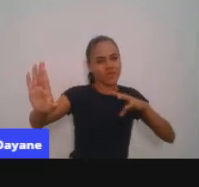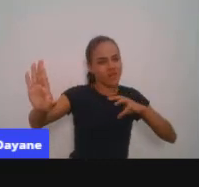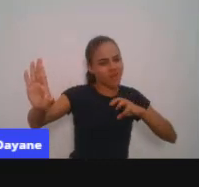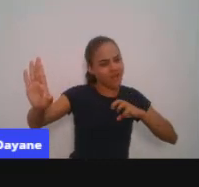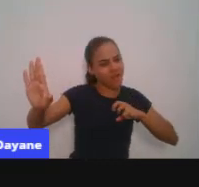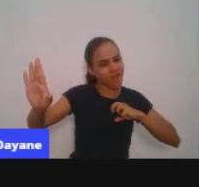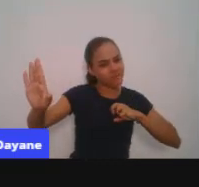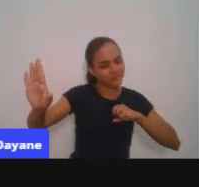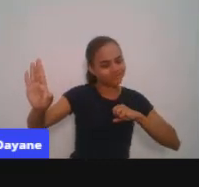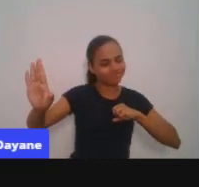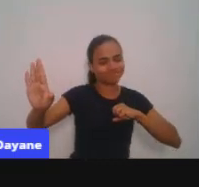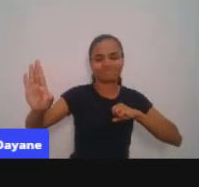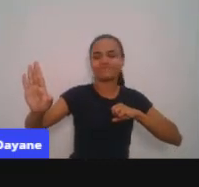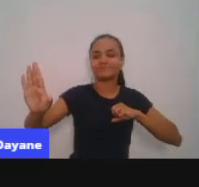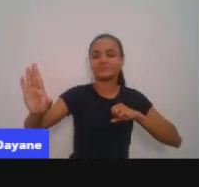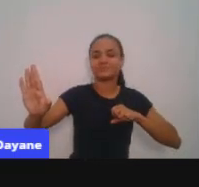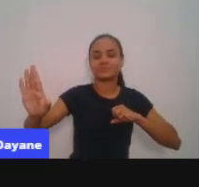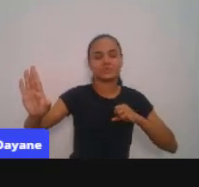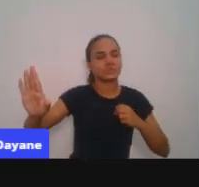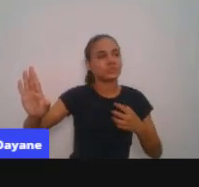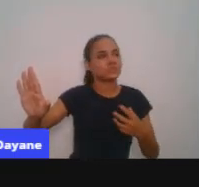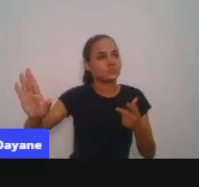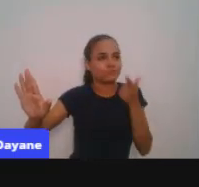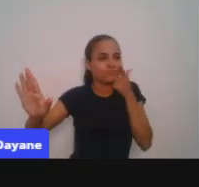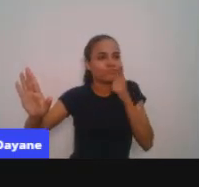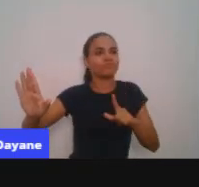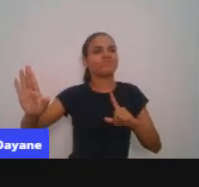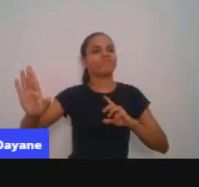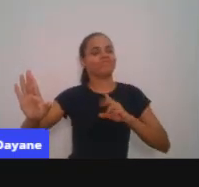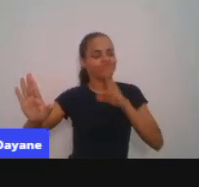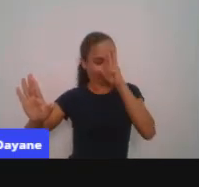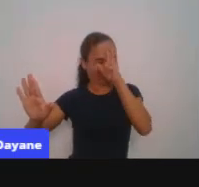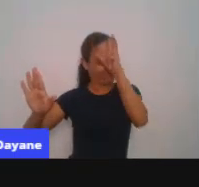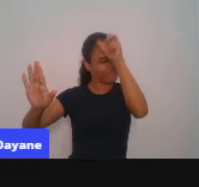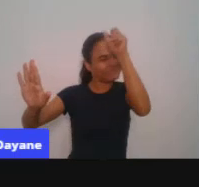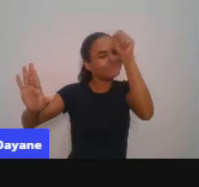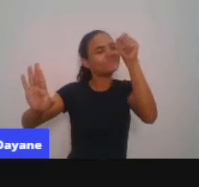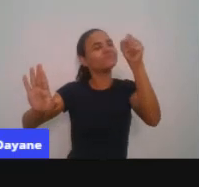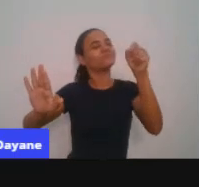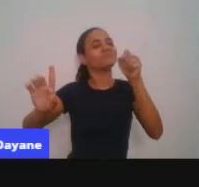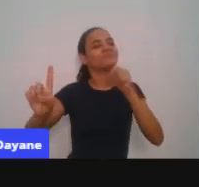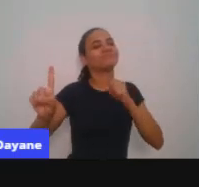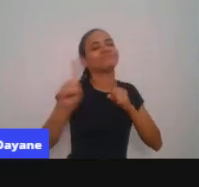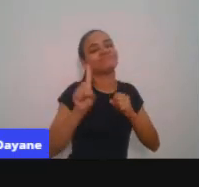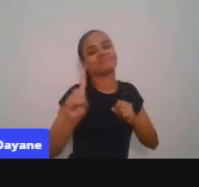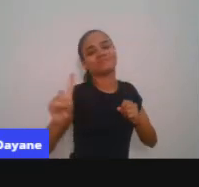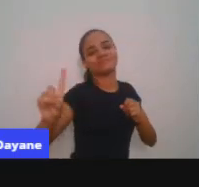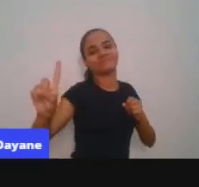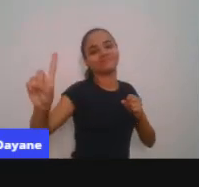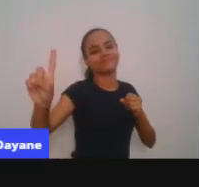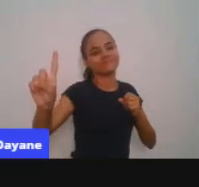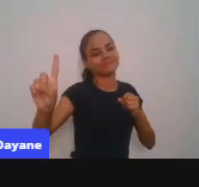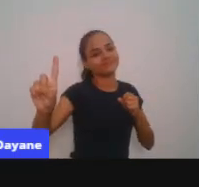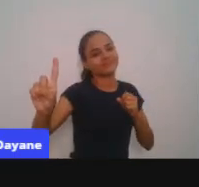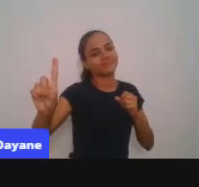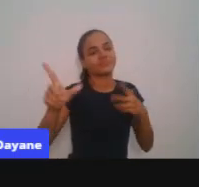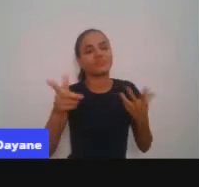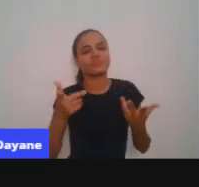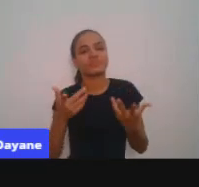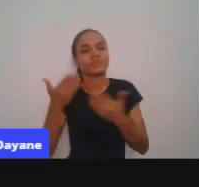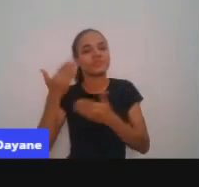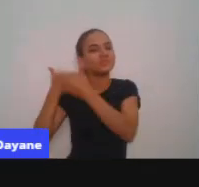novo contexto que foi apresentado para nós há um ano atrás e que infelizmente exige da gente muito mais